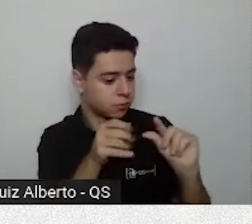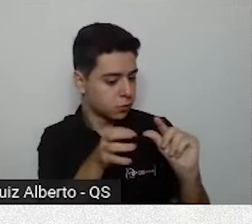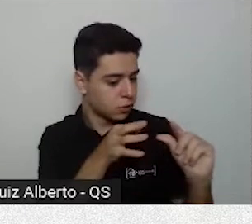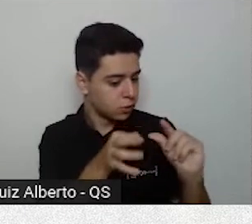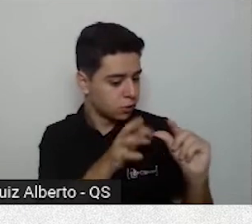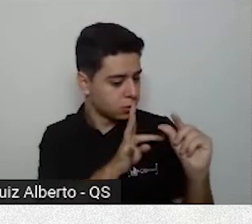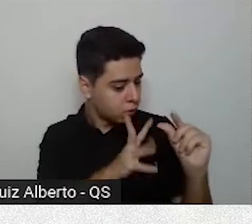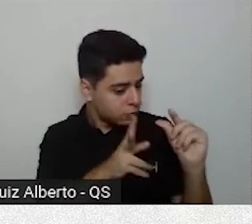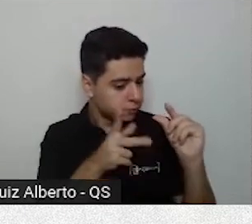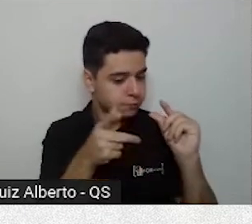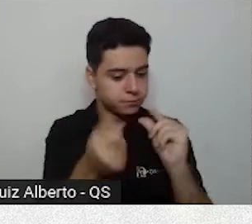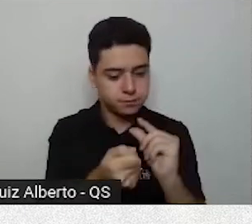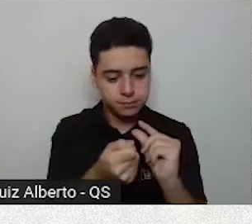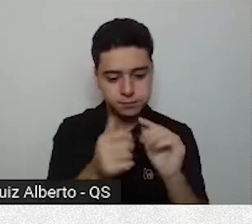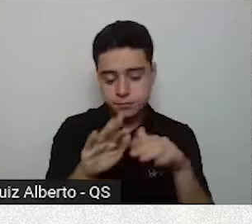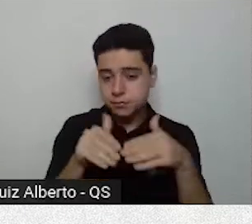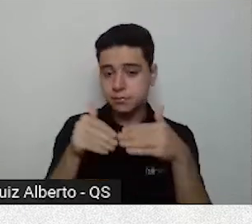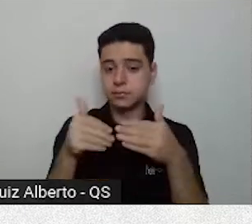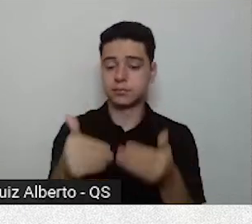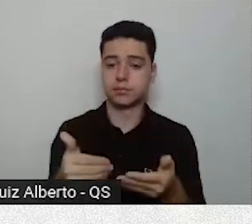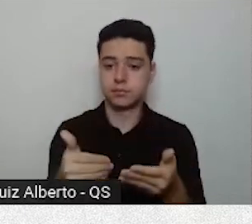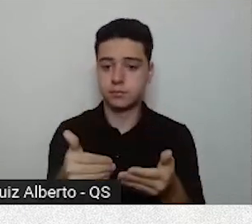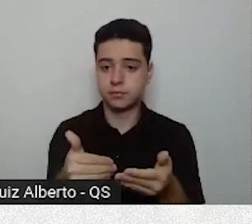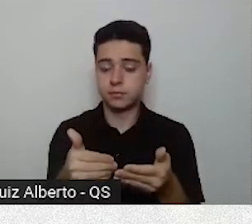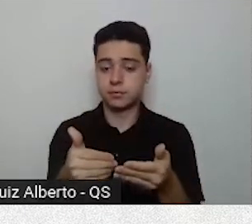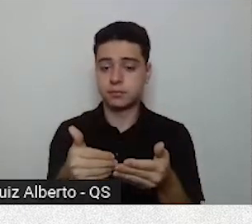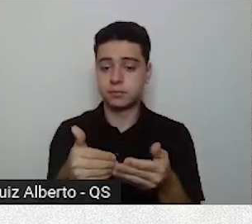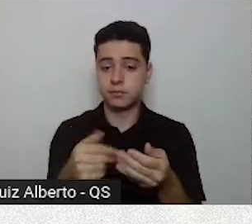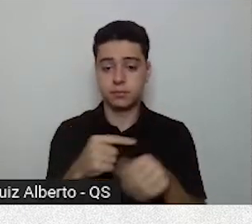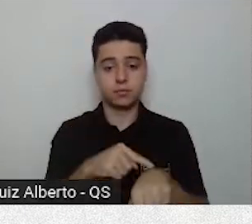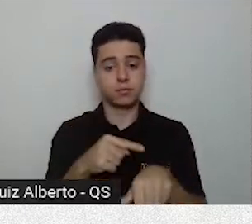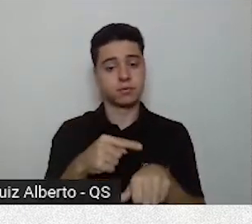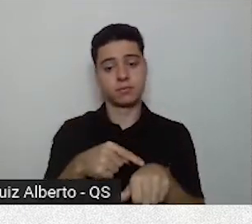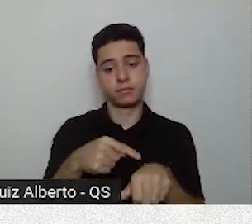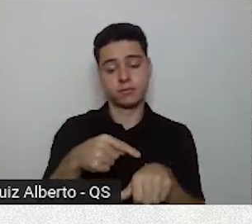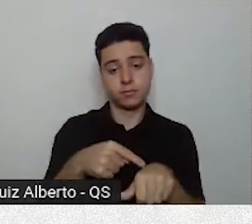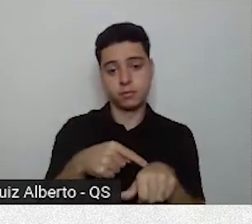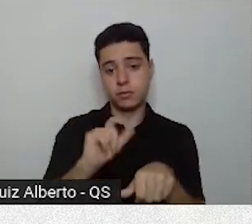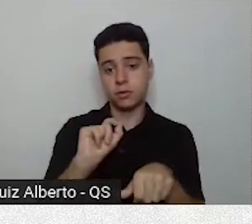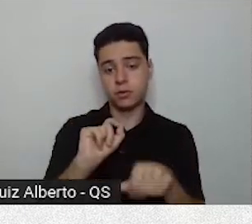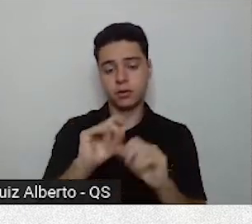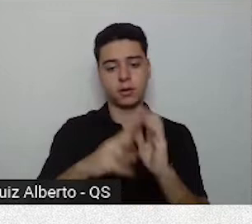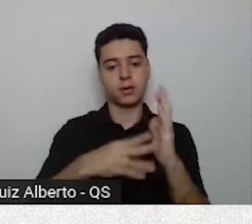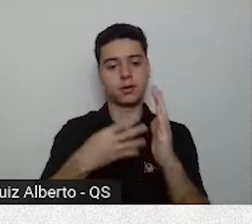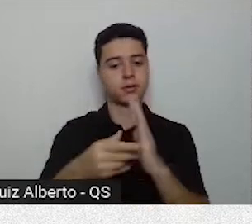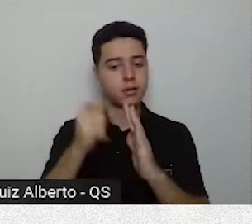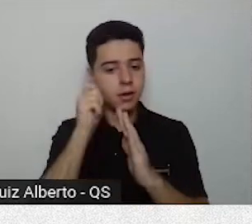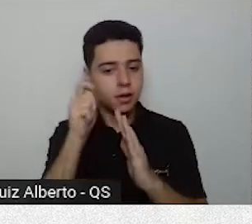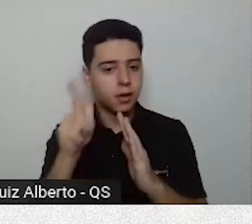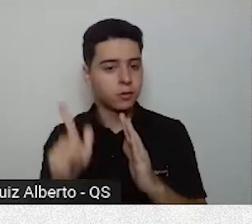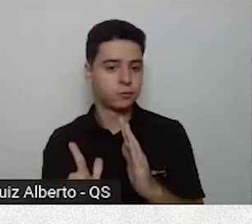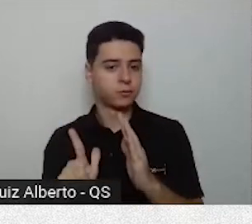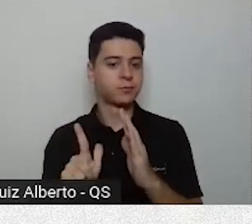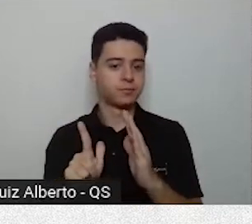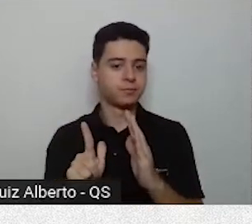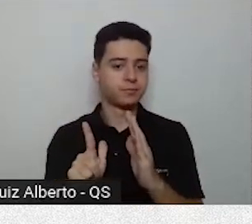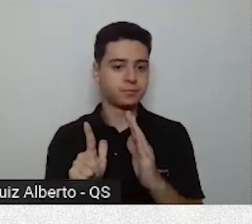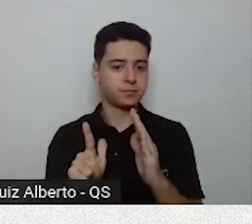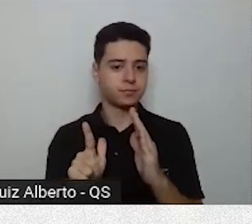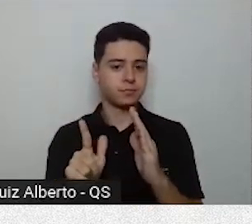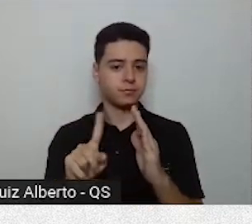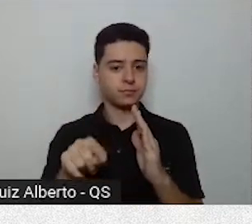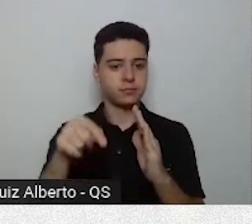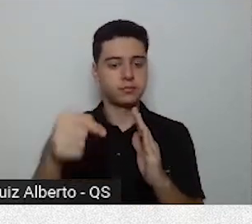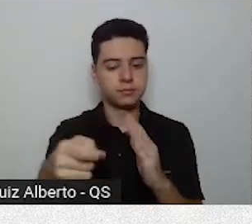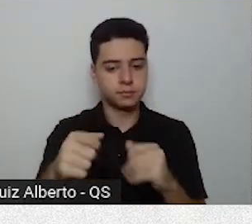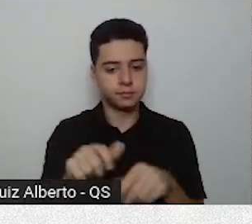né? Então, na hora a tinta ficou bem azul. E aí, depois que